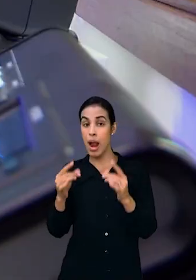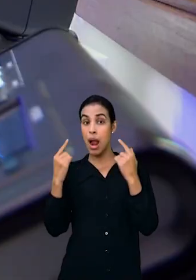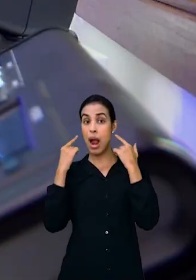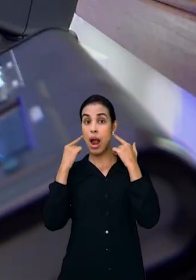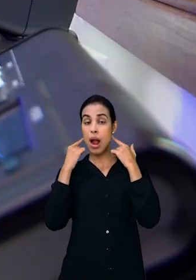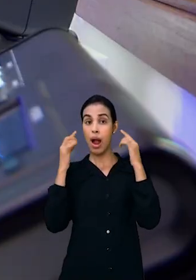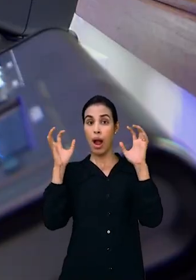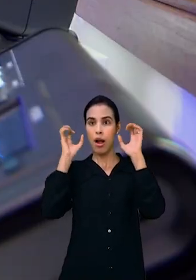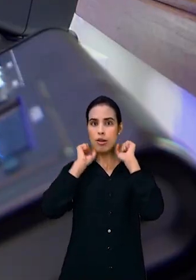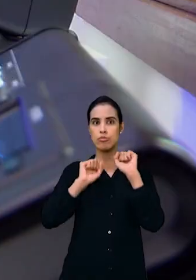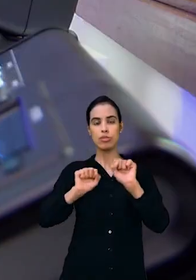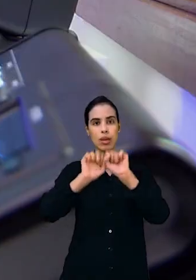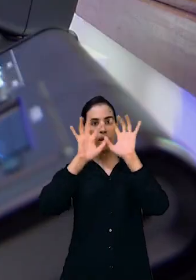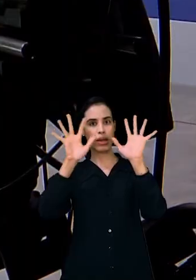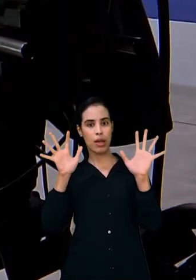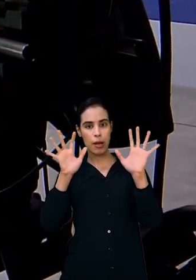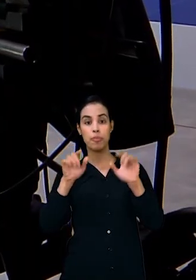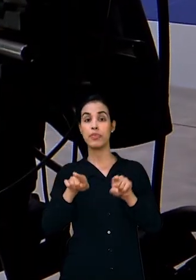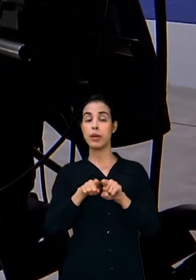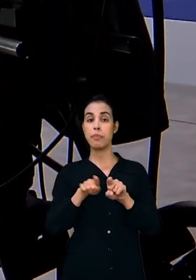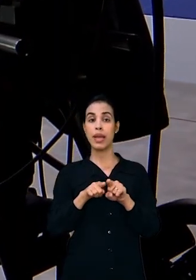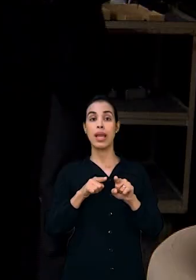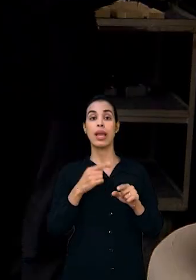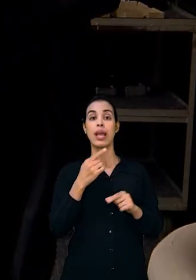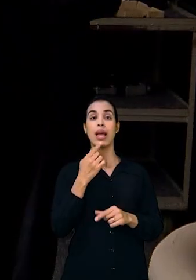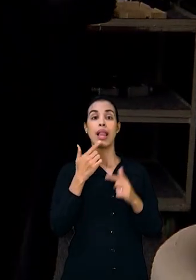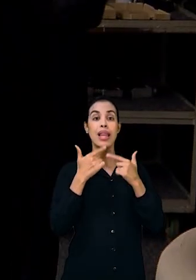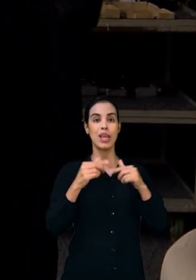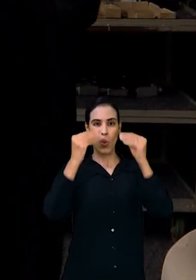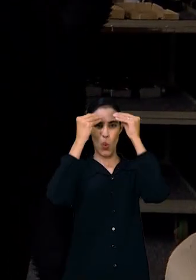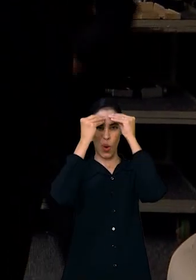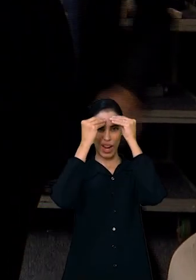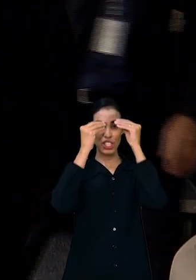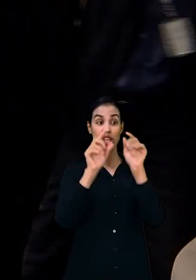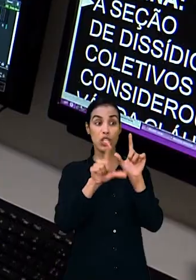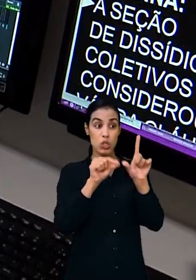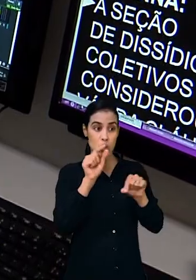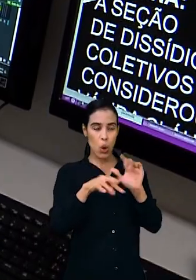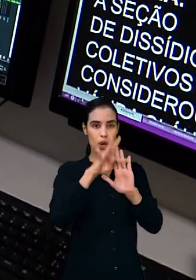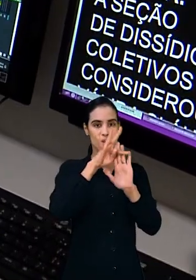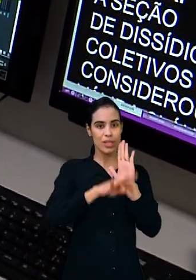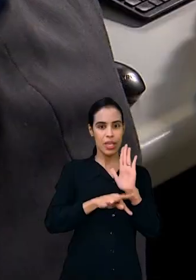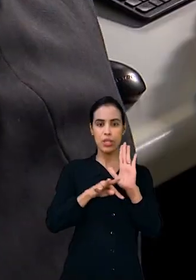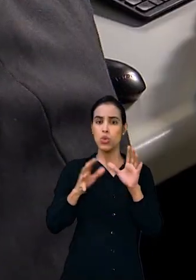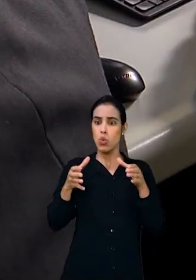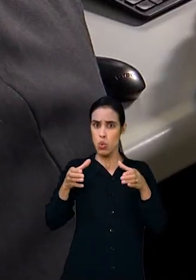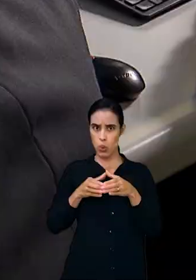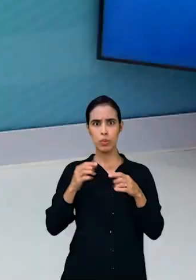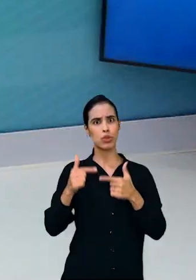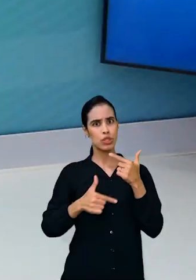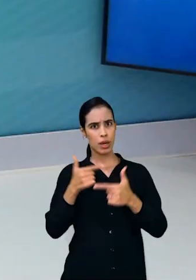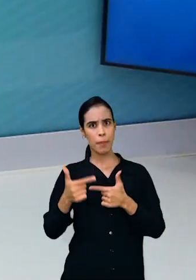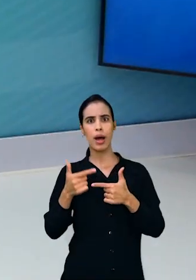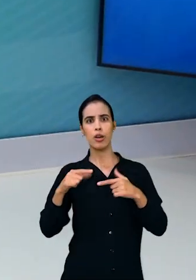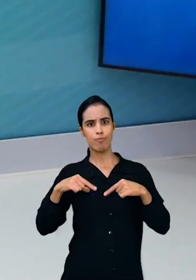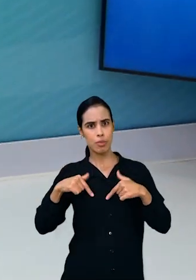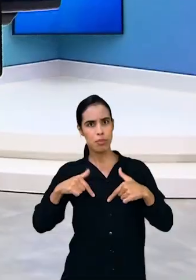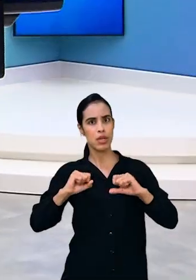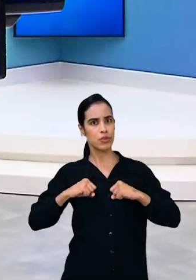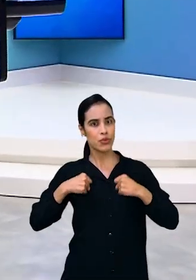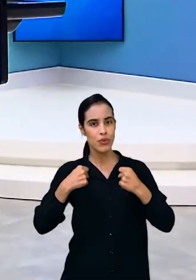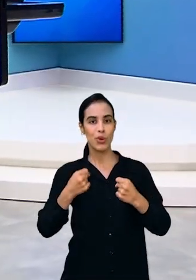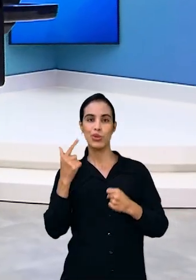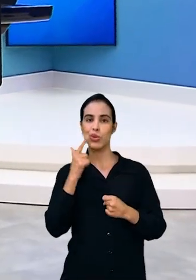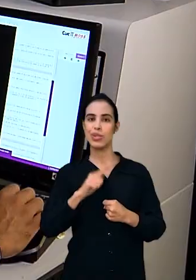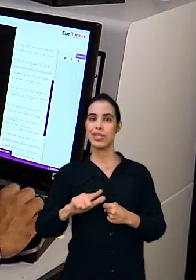esteja nítido, sem ruídos. A escolha da linguagem diz tudo. Toda a ação da equipe resulta na